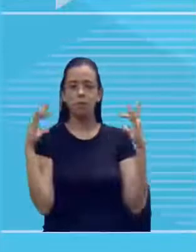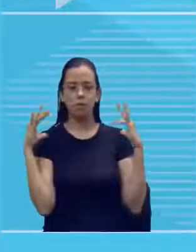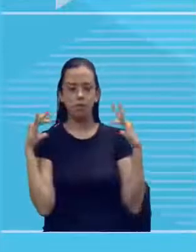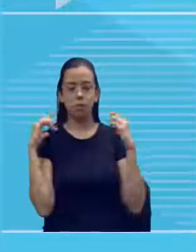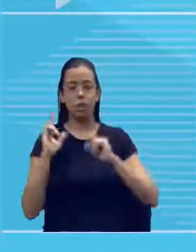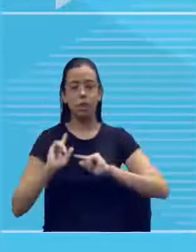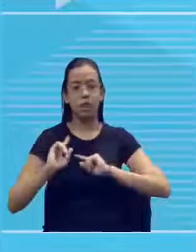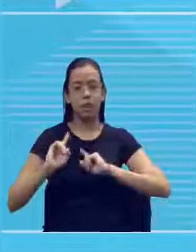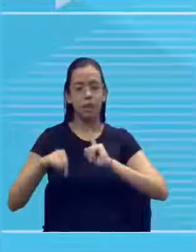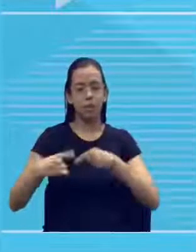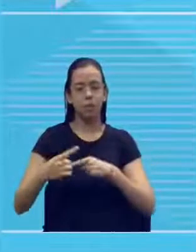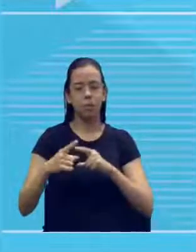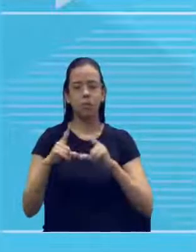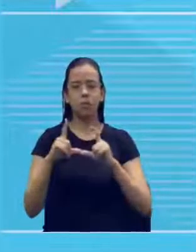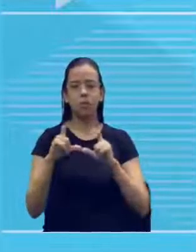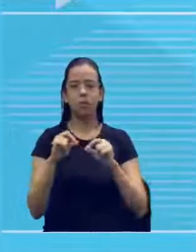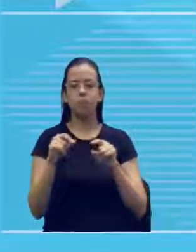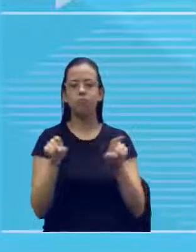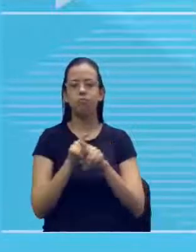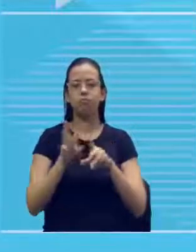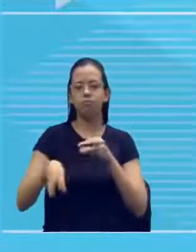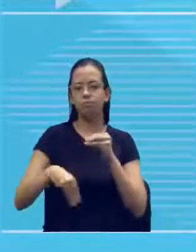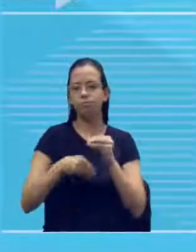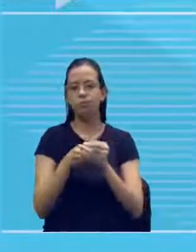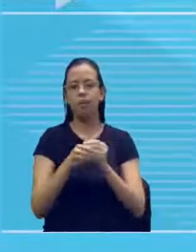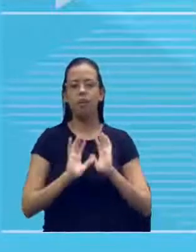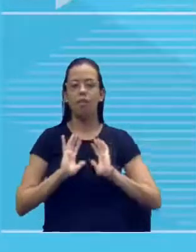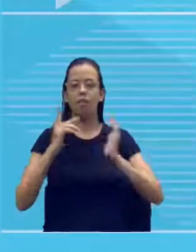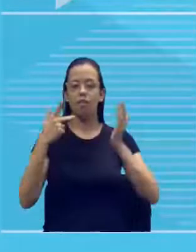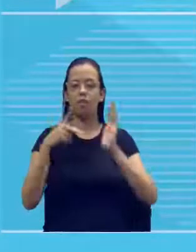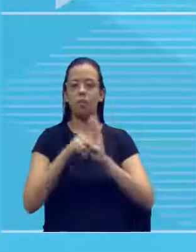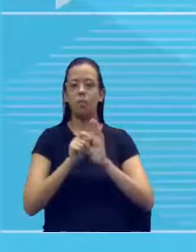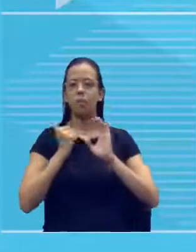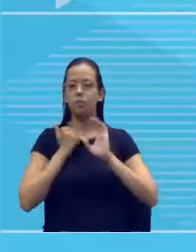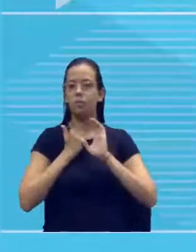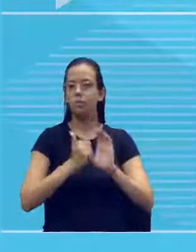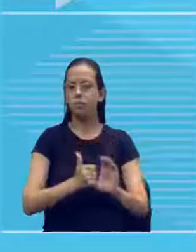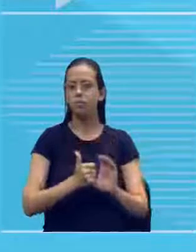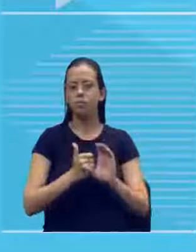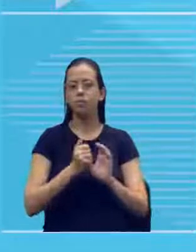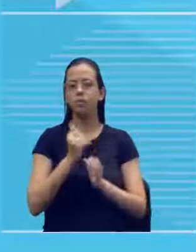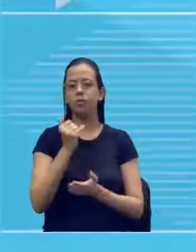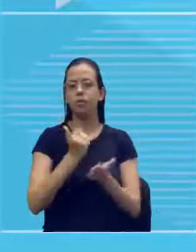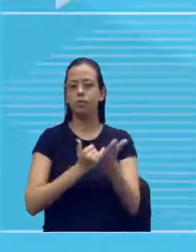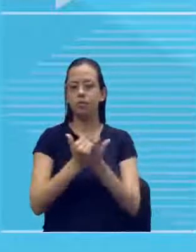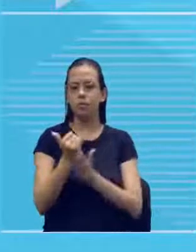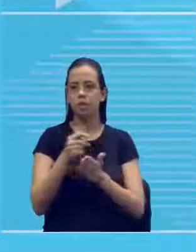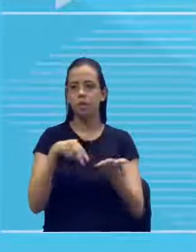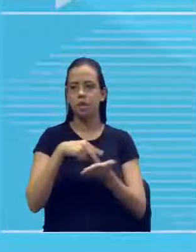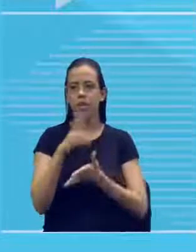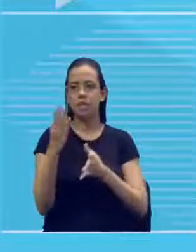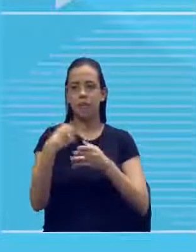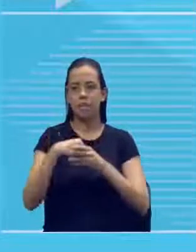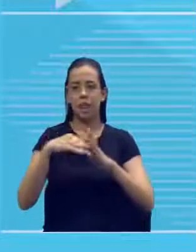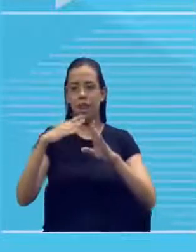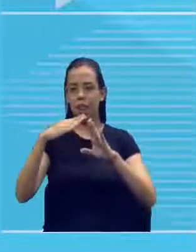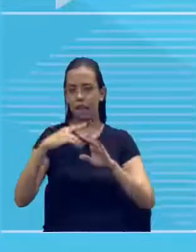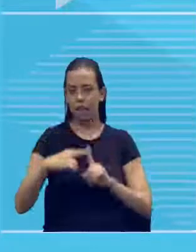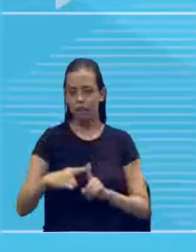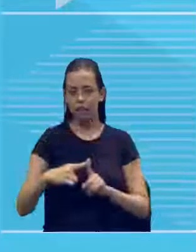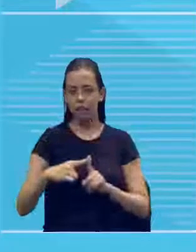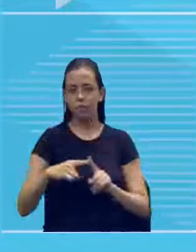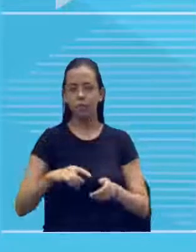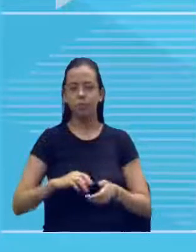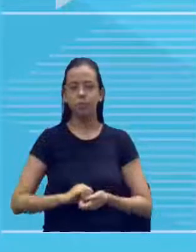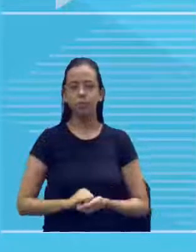essas manifestações foram incorporadas às festas cristãs com a introdução da dança dentro das igrejas. E olha